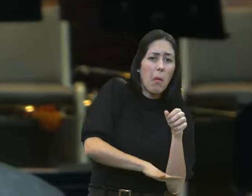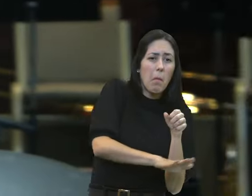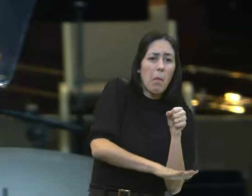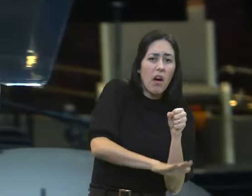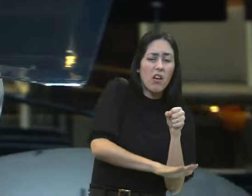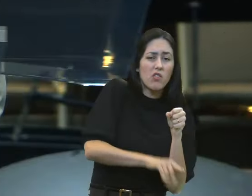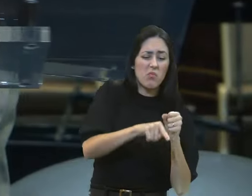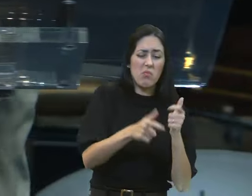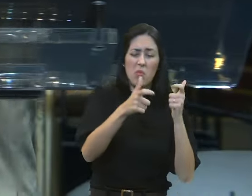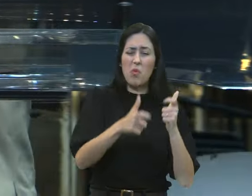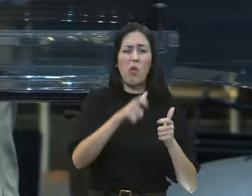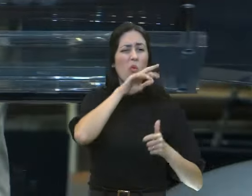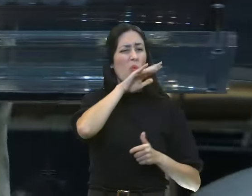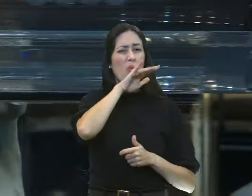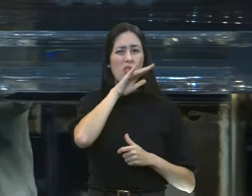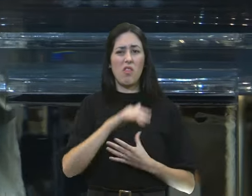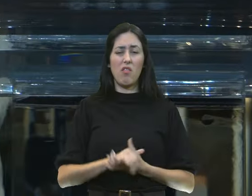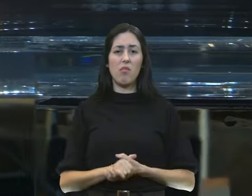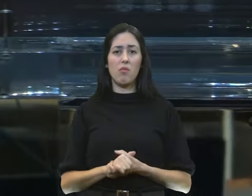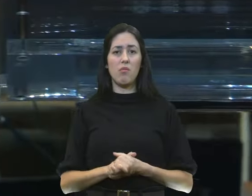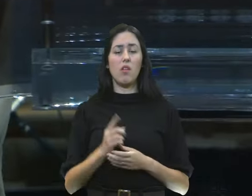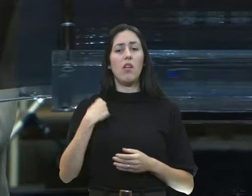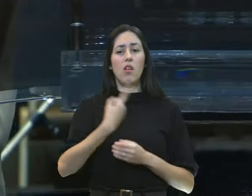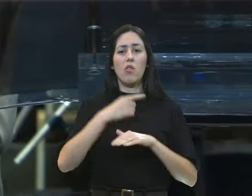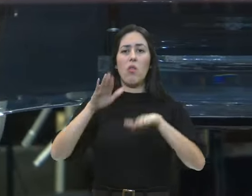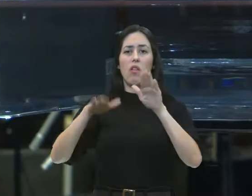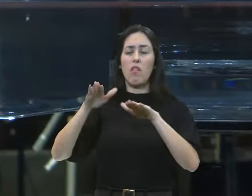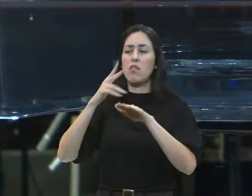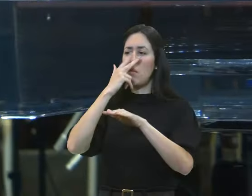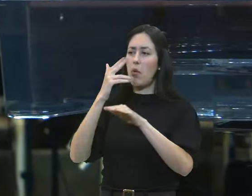E às vezes a gente se sente como um Bartimeu.